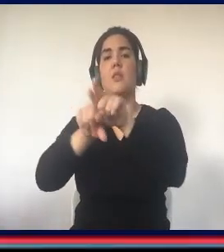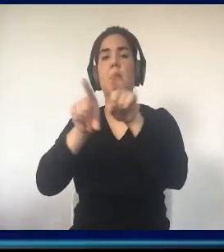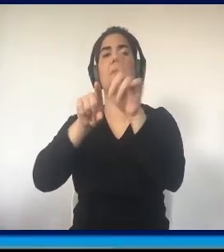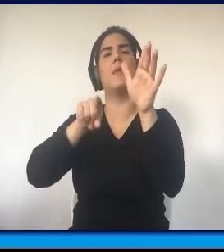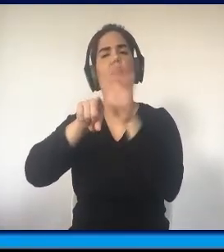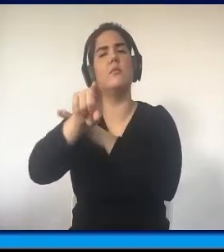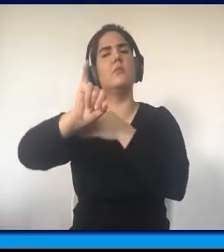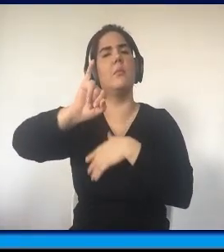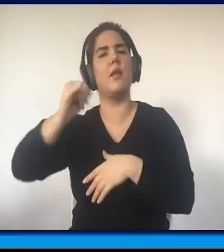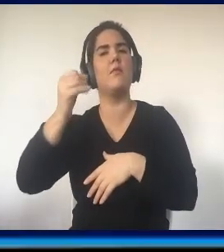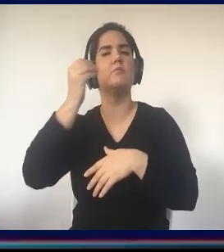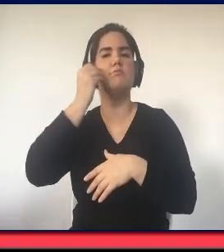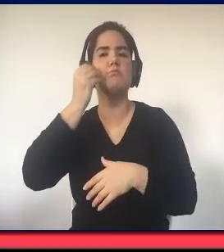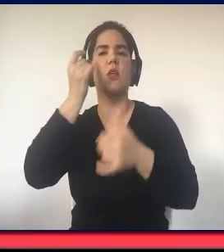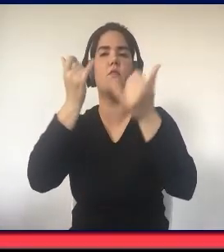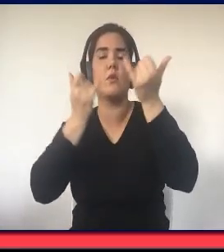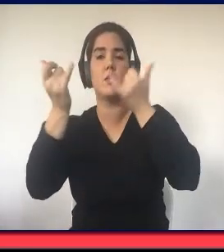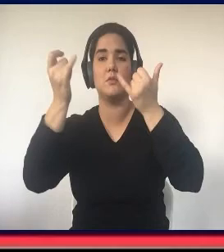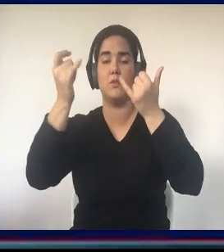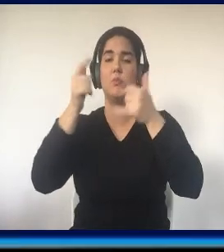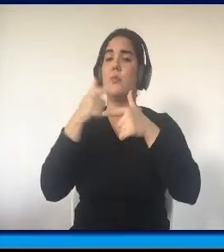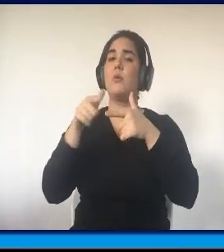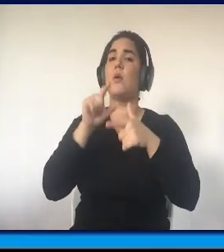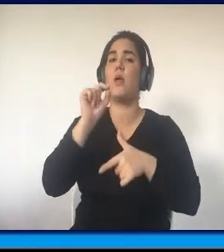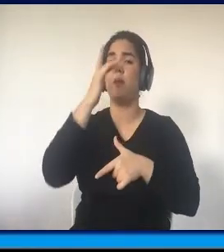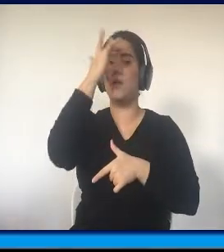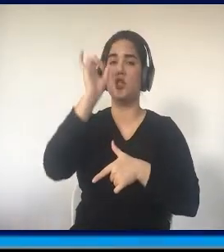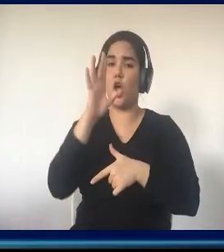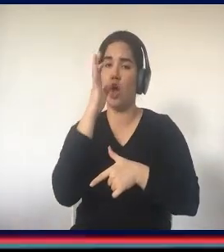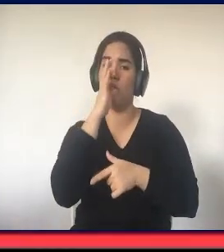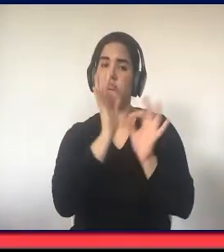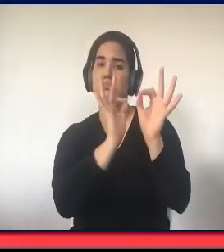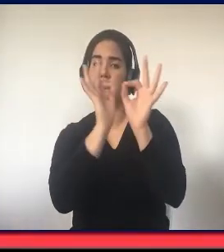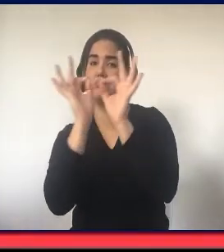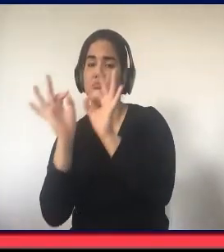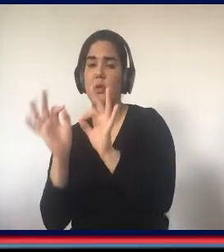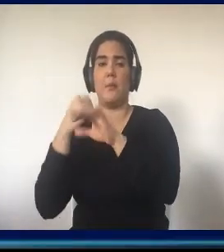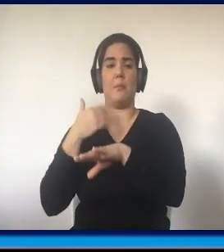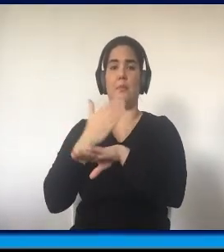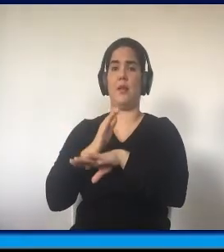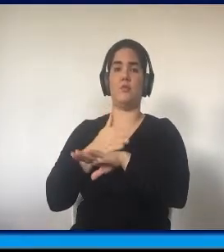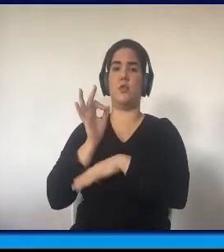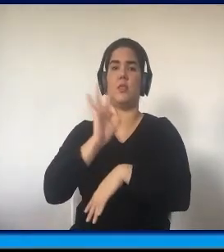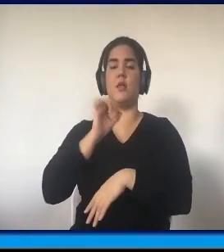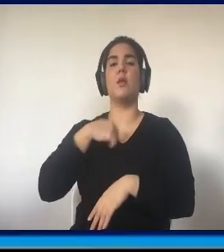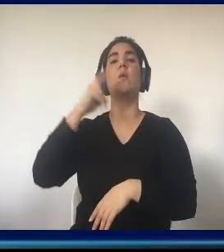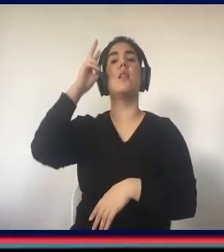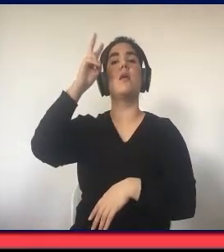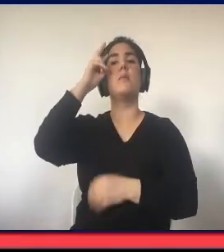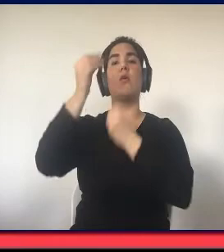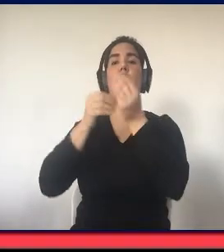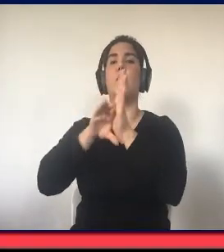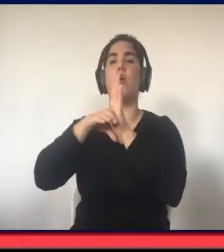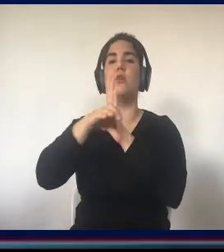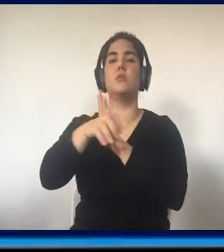acontecendo é que pessoas não estão colocando em prática as coisas. E aí, né, eu lembrei desse conceito de paralisia da análise. A gente estuda tudo e não faz.